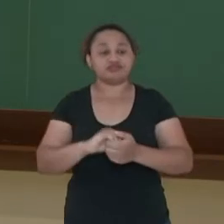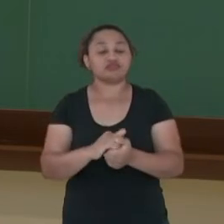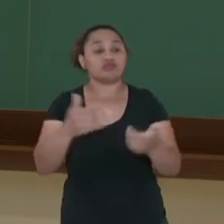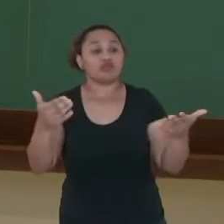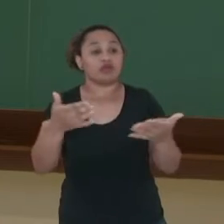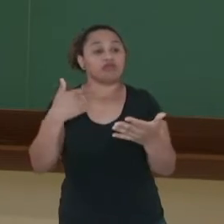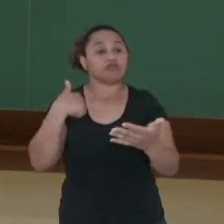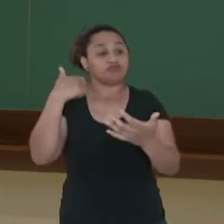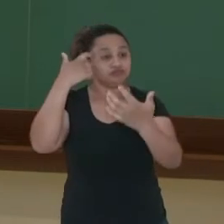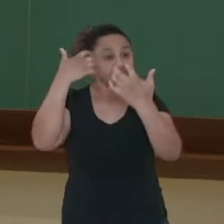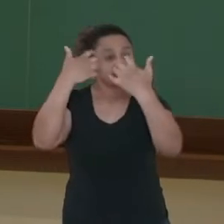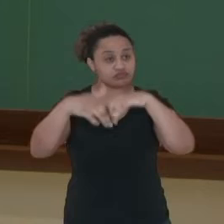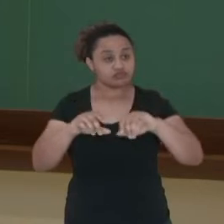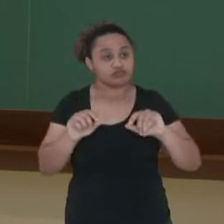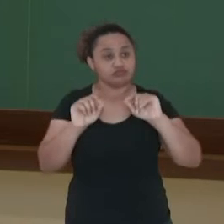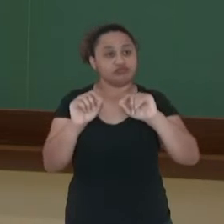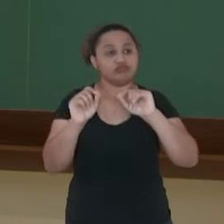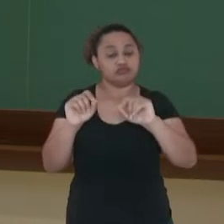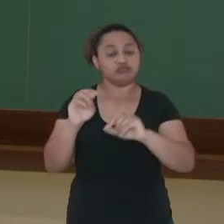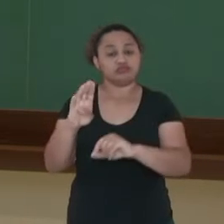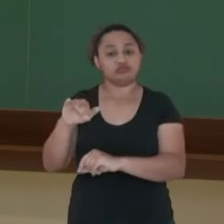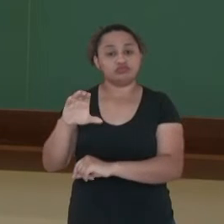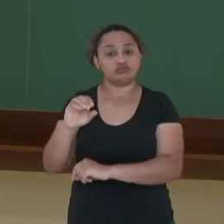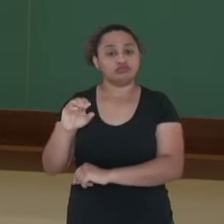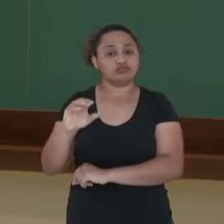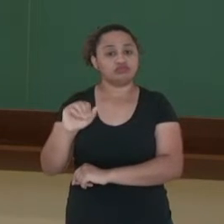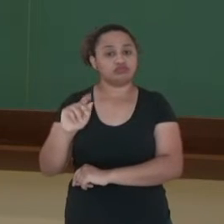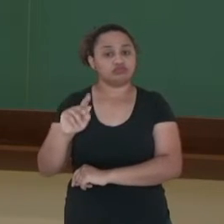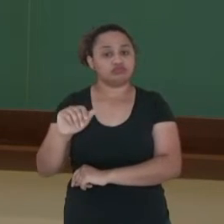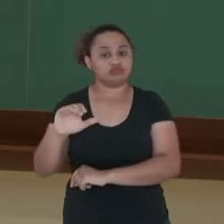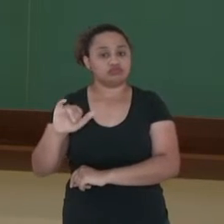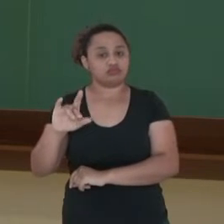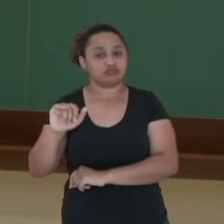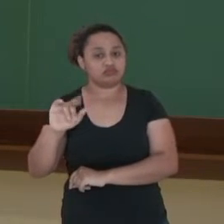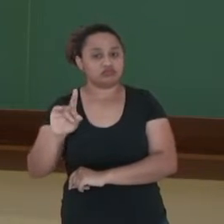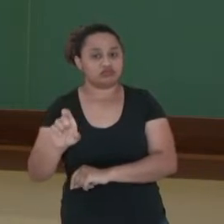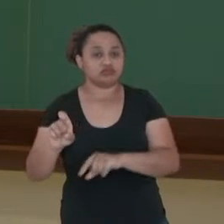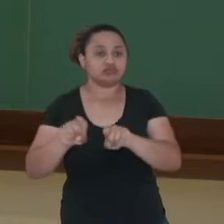agora o seguinte, biocapacidade e desenvolvimento, né? A gente